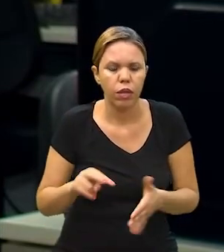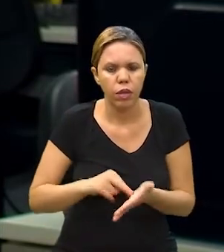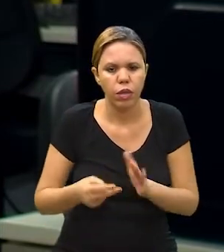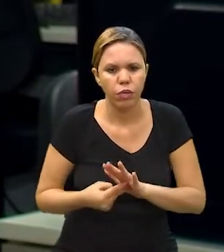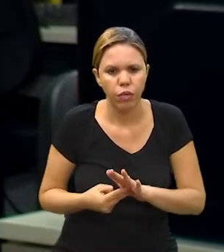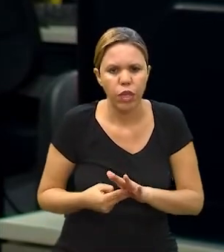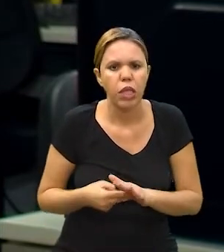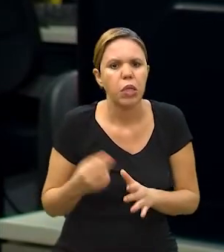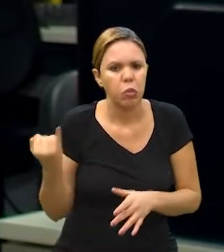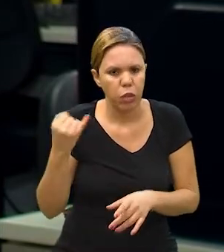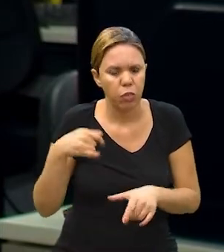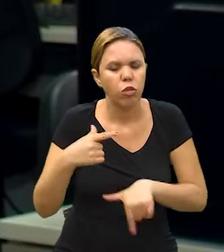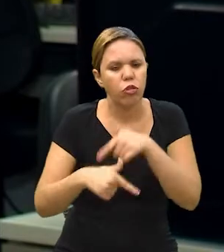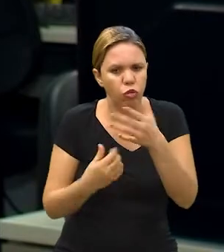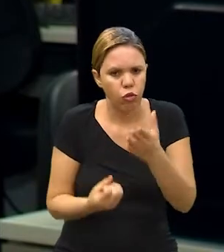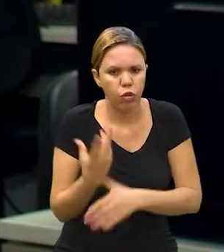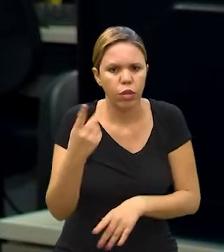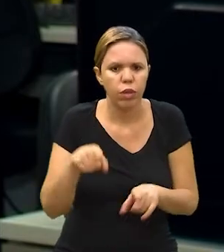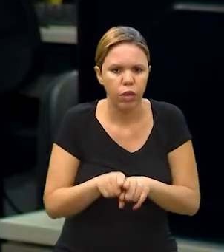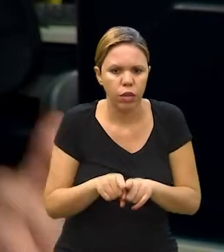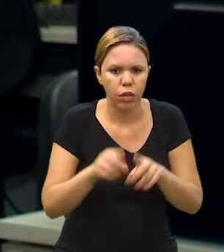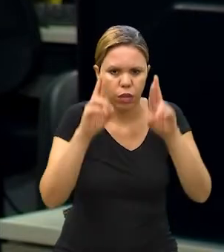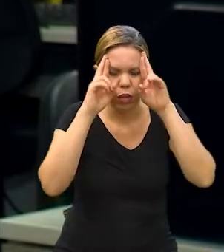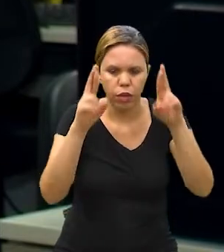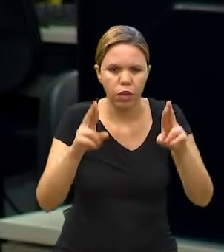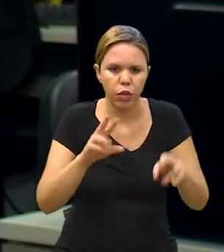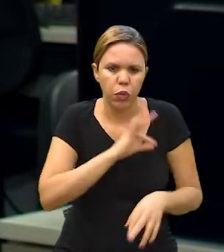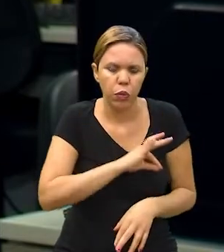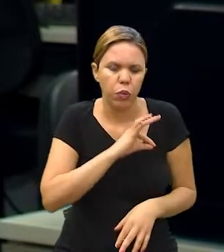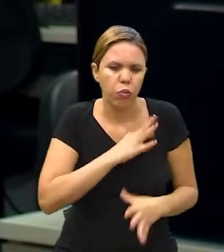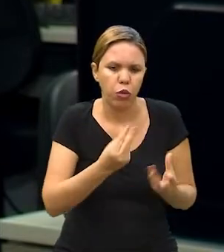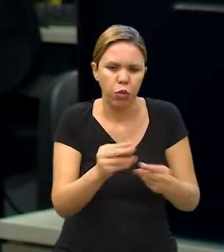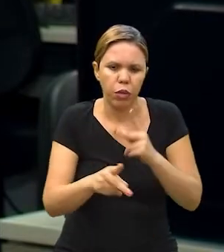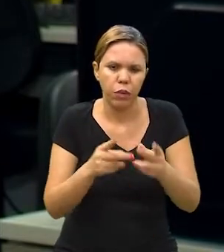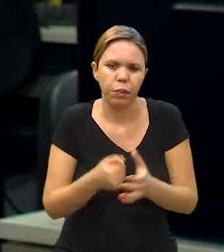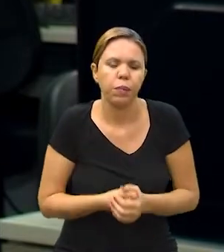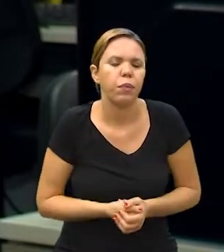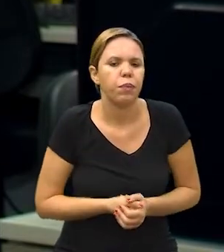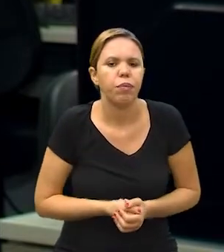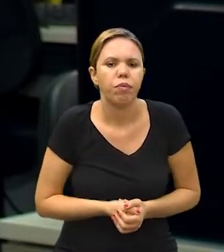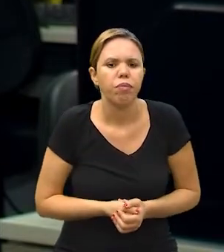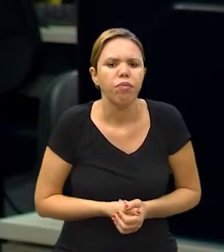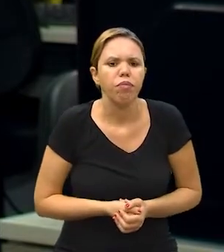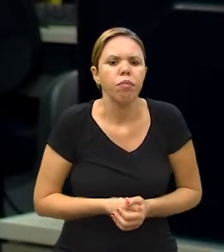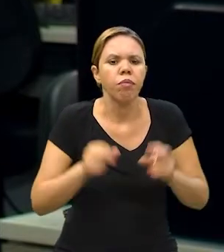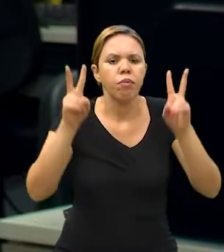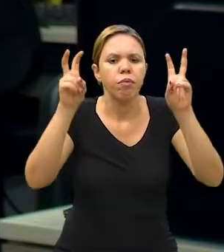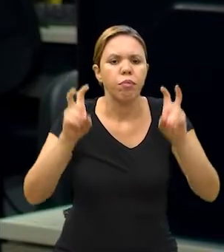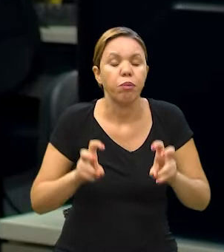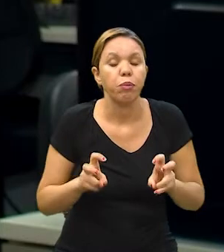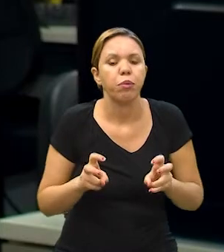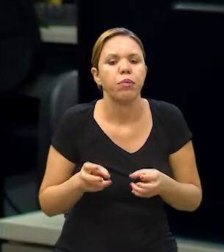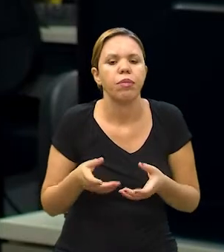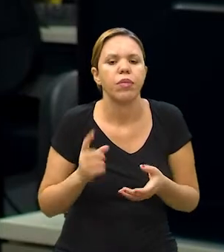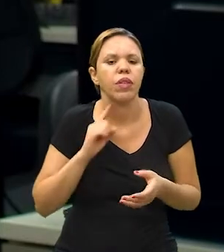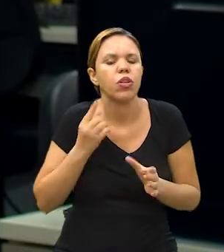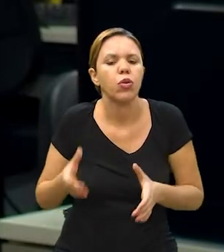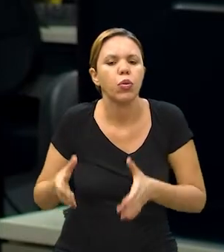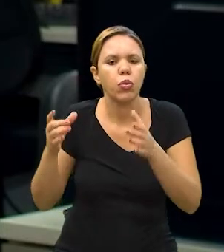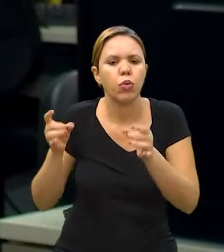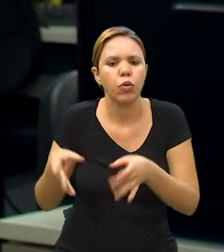porque ele pode gerar trabalho, pode gerar dignidade, emprego, renda para um monte de gente. Né? Então, a temática da gestão dos resíduos, ela é